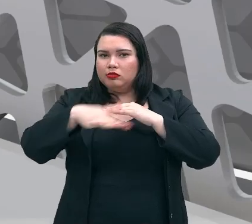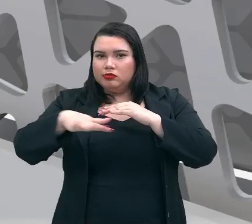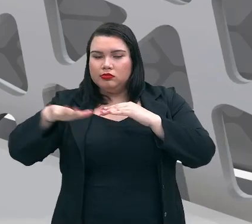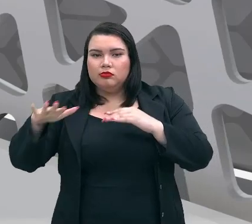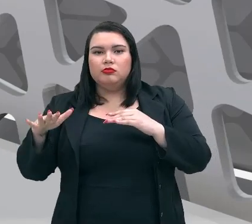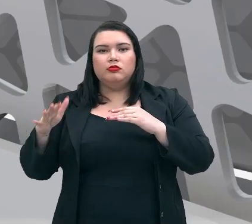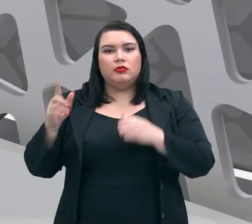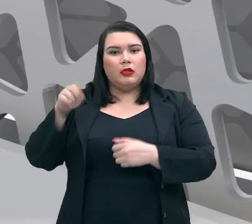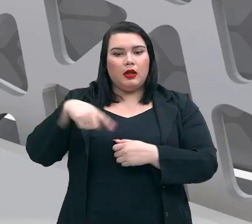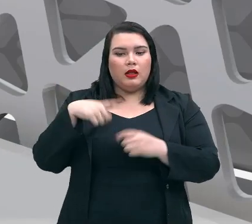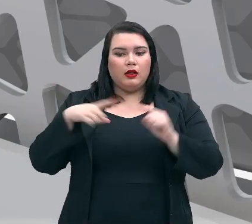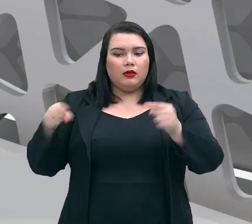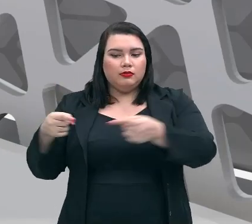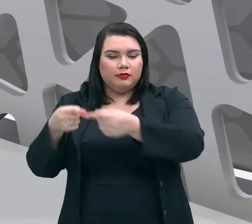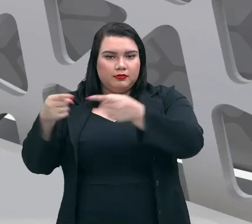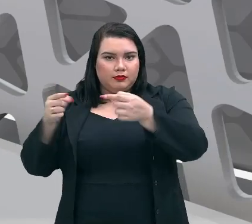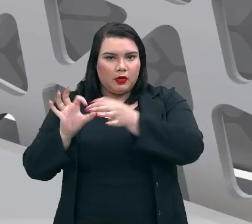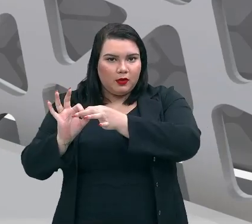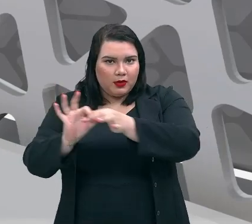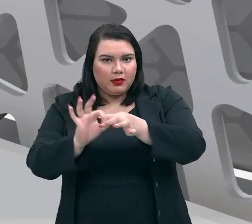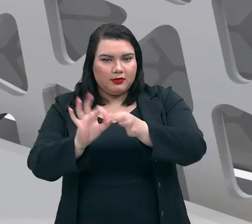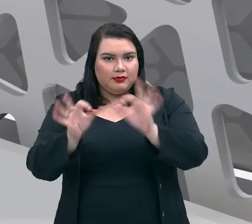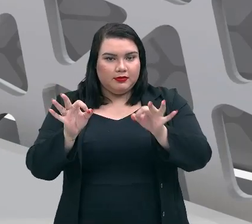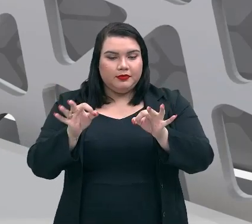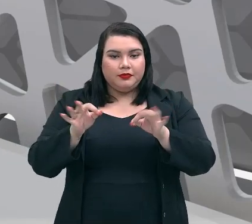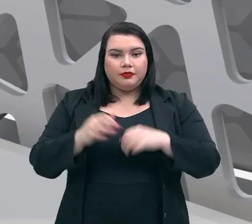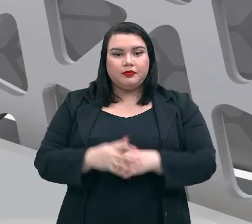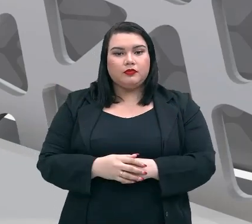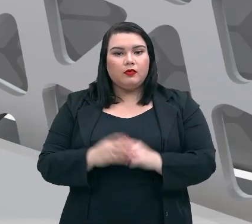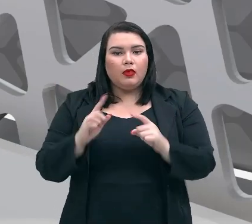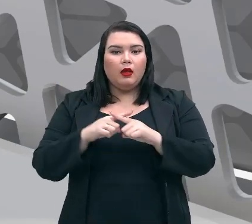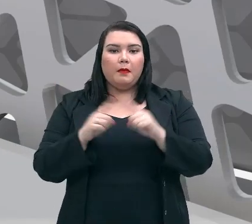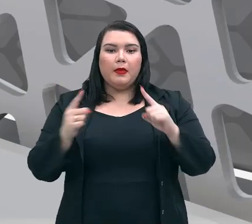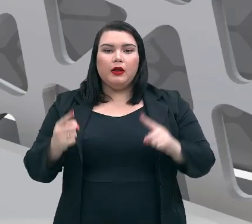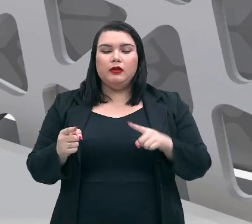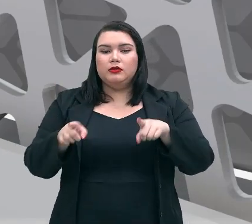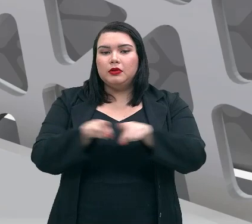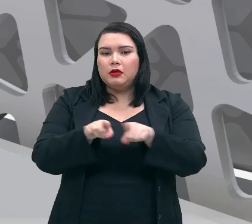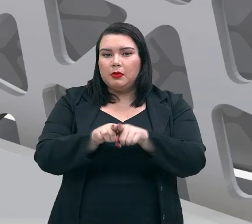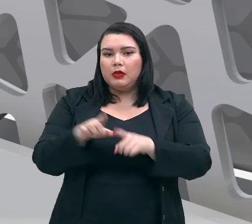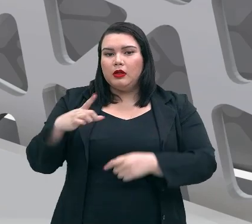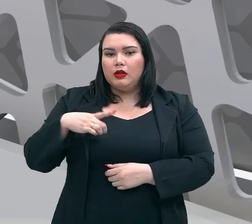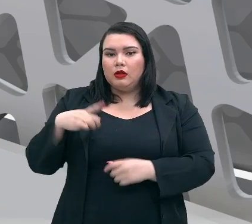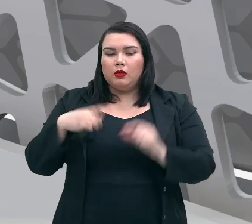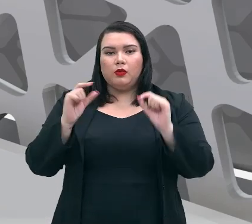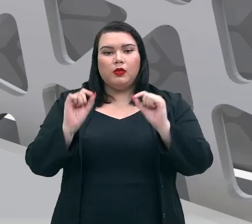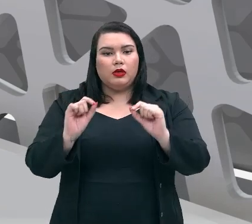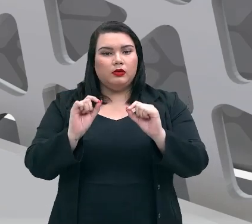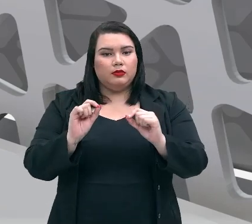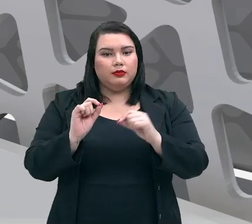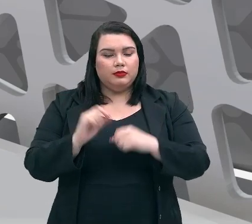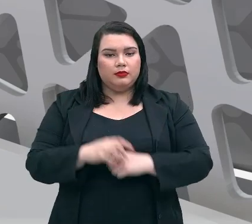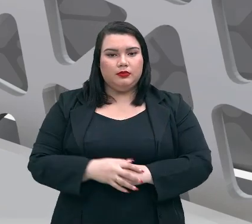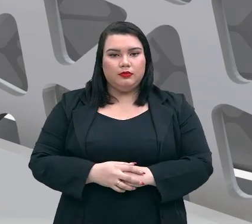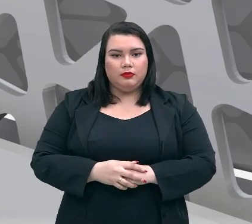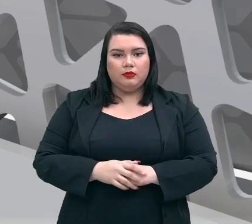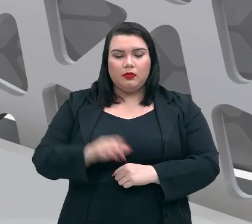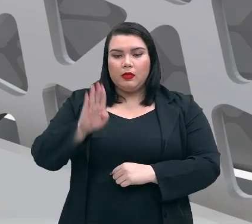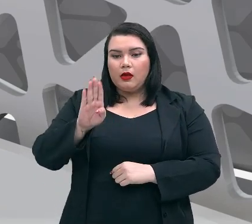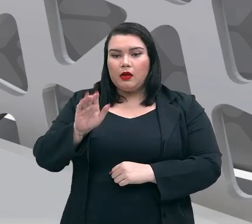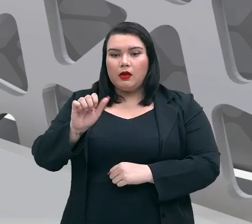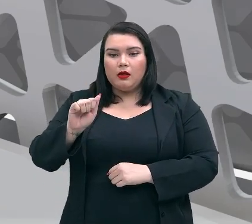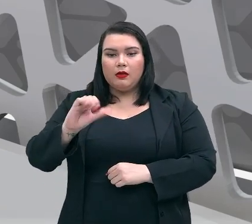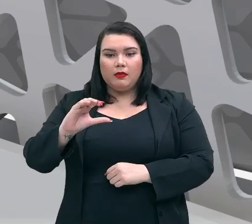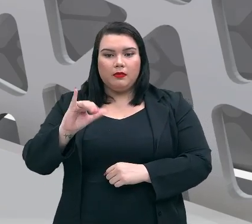acabam se ligando, tá certo? Mas além das redes de drenagem, a gente também vai verificar que vai existir o quê? As